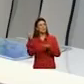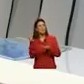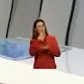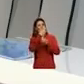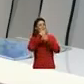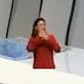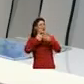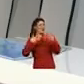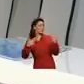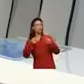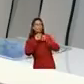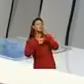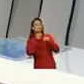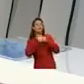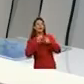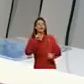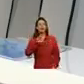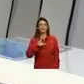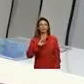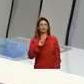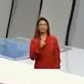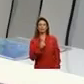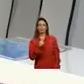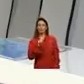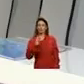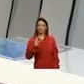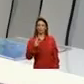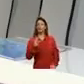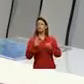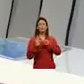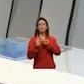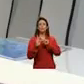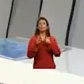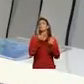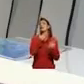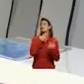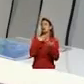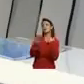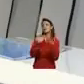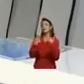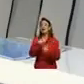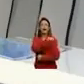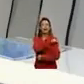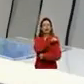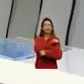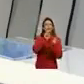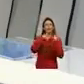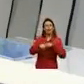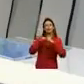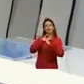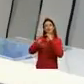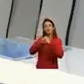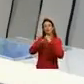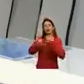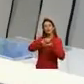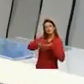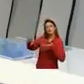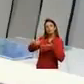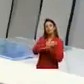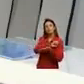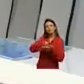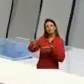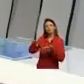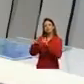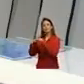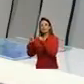vai possibilitar a interação entre os alunos e seus professores de sala de aula. Mas nada disso impede que você, professor, já